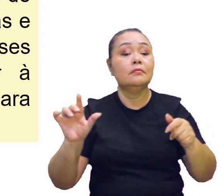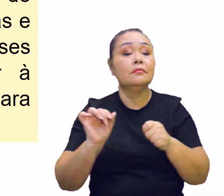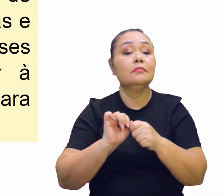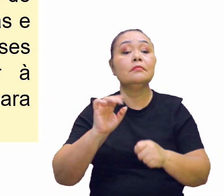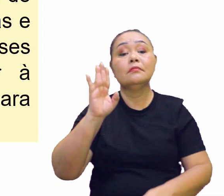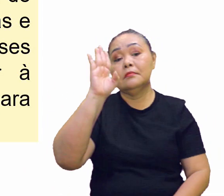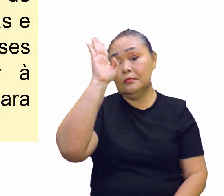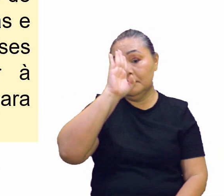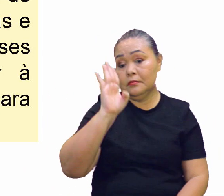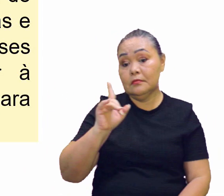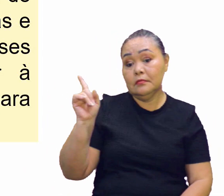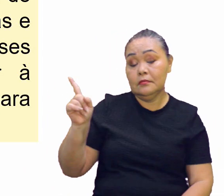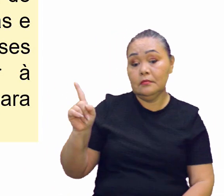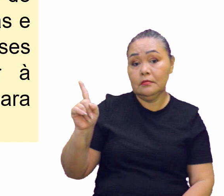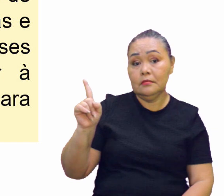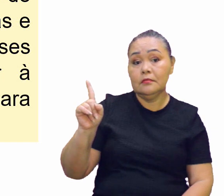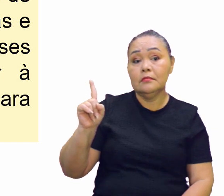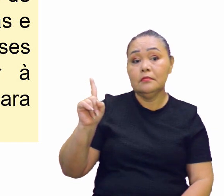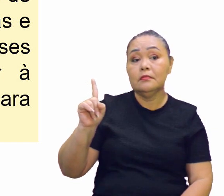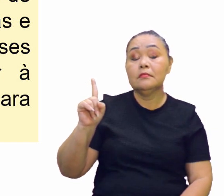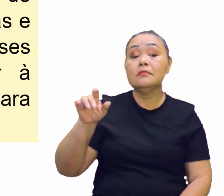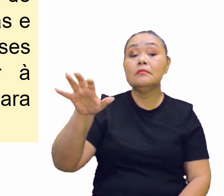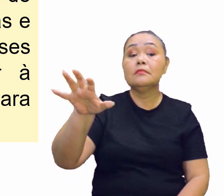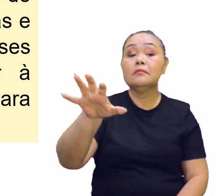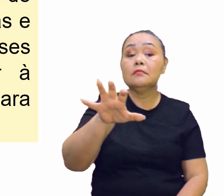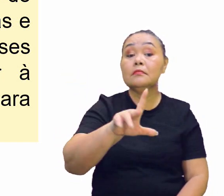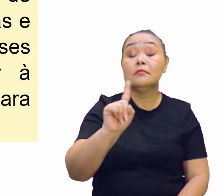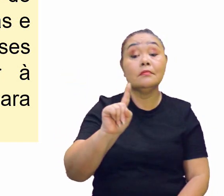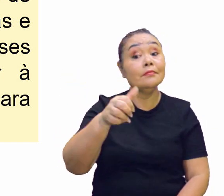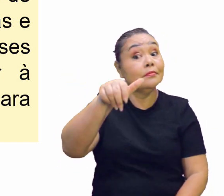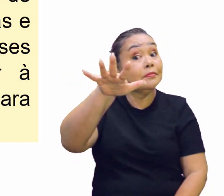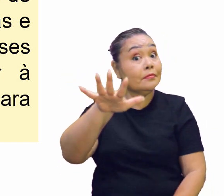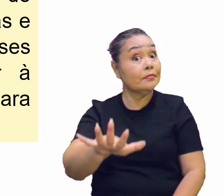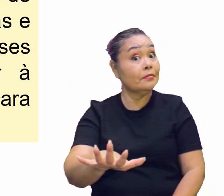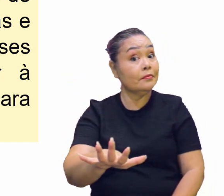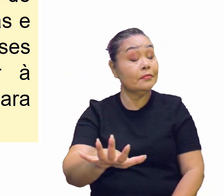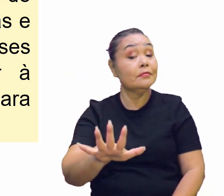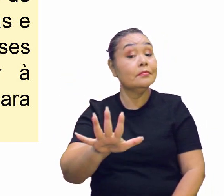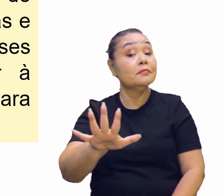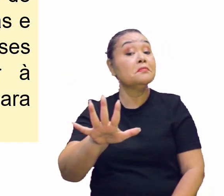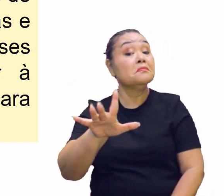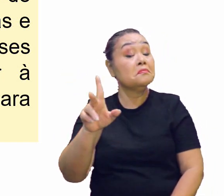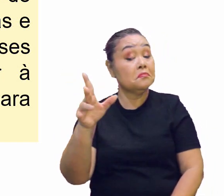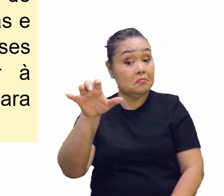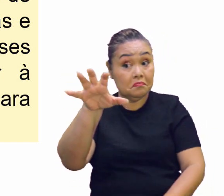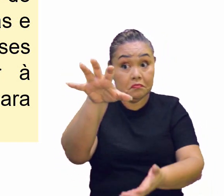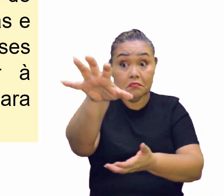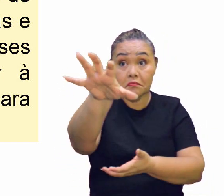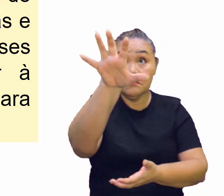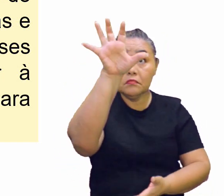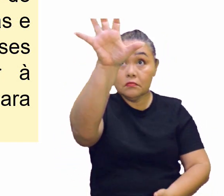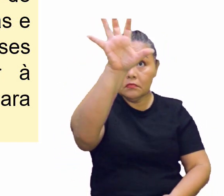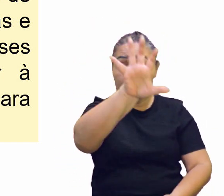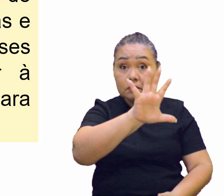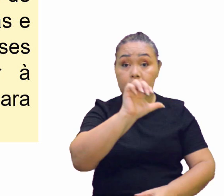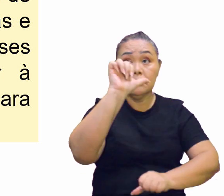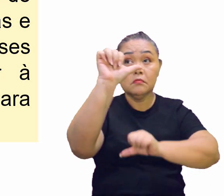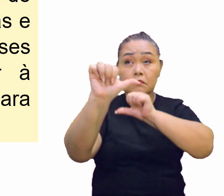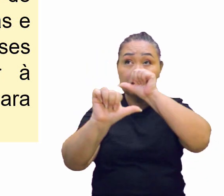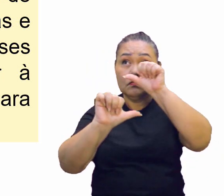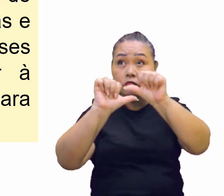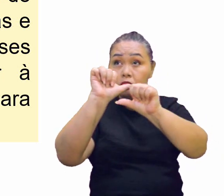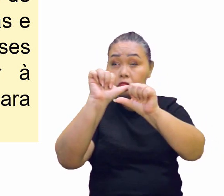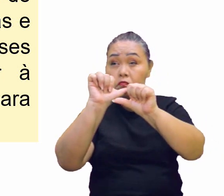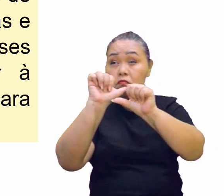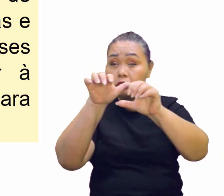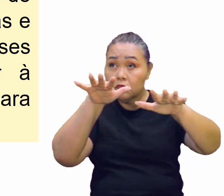o Brasil, olha só, sobre o Brasil, as nossas regiões não são estáticas, elas podem ser alteradas conforme